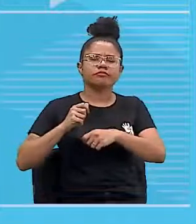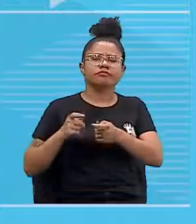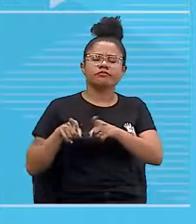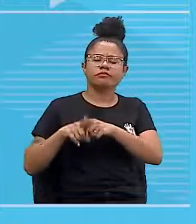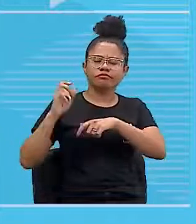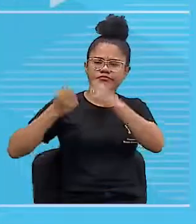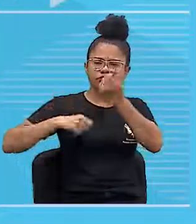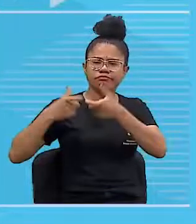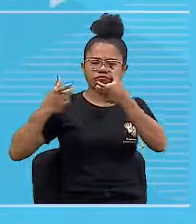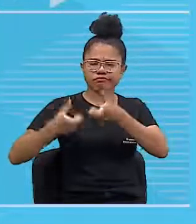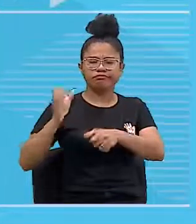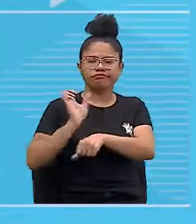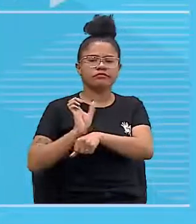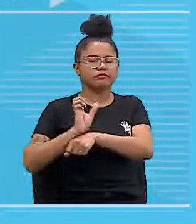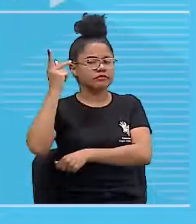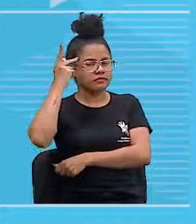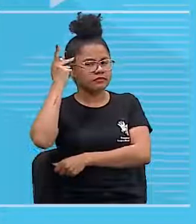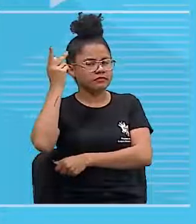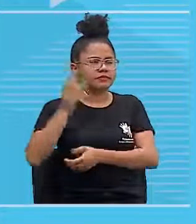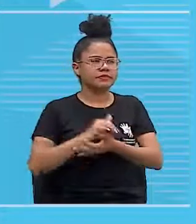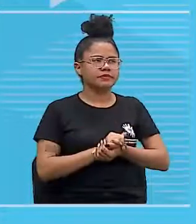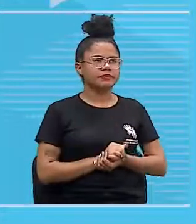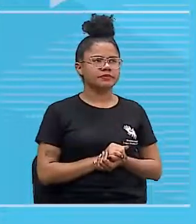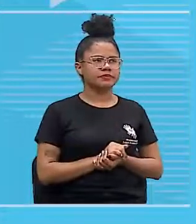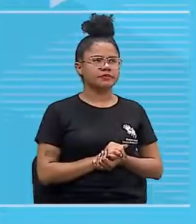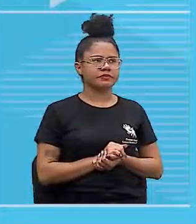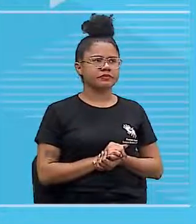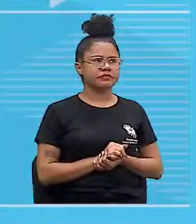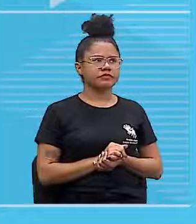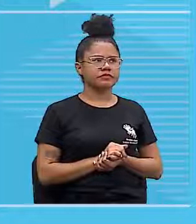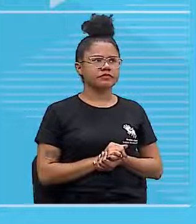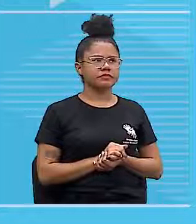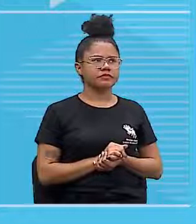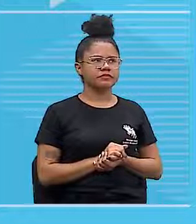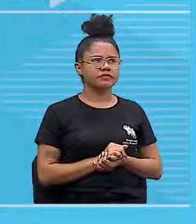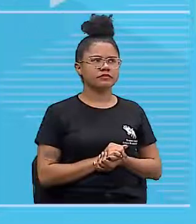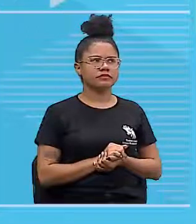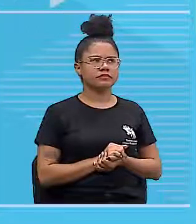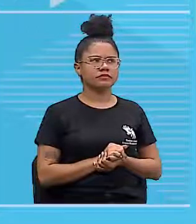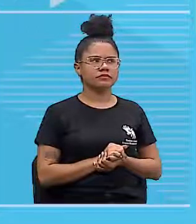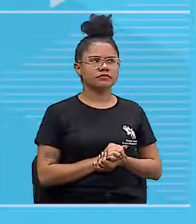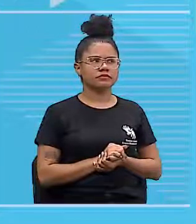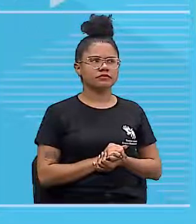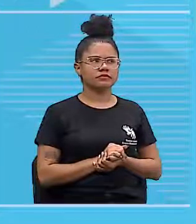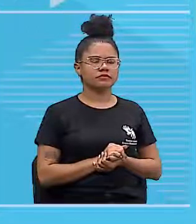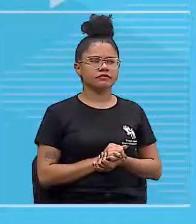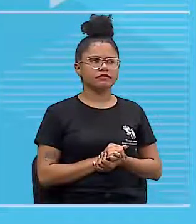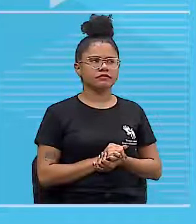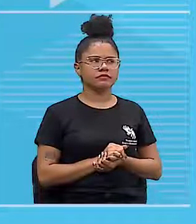é São Paulo relações mercantis do Estado de São Paulo com o exterior